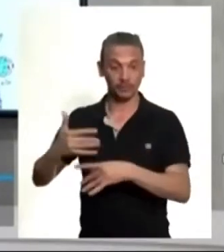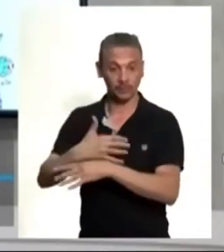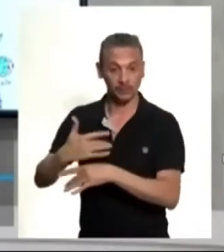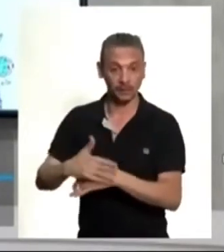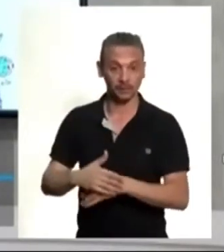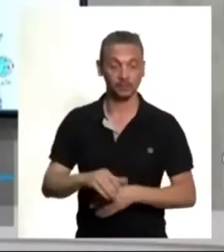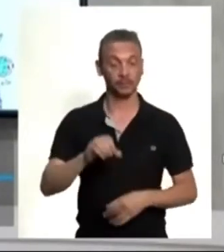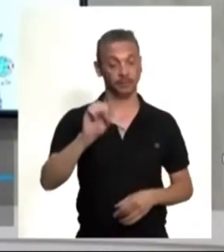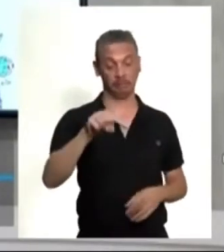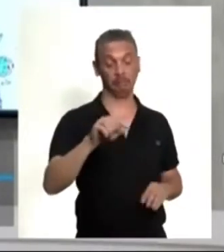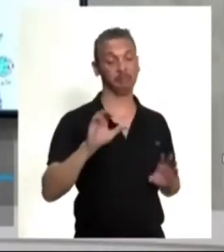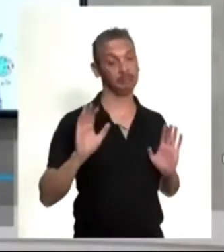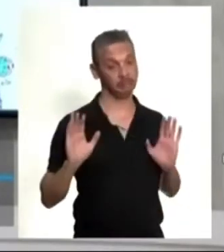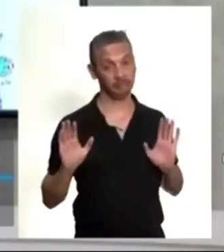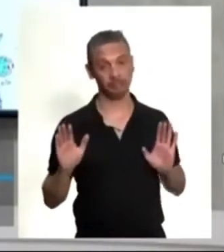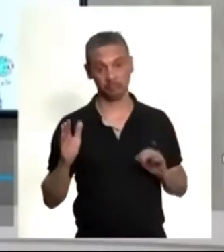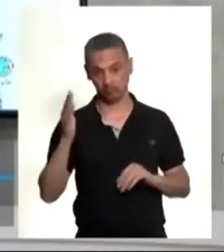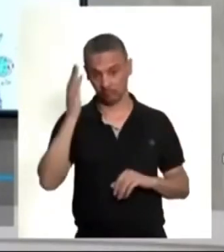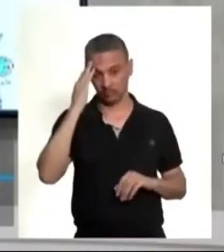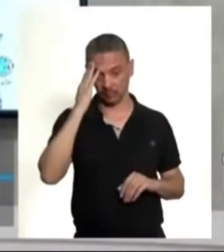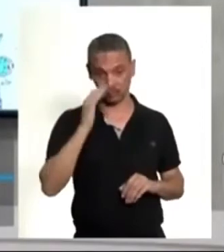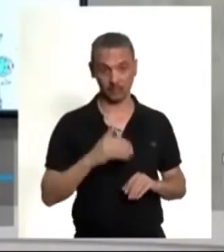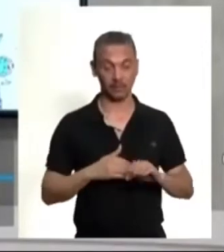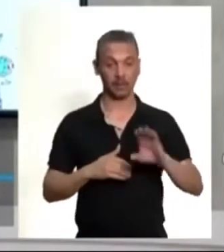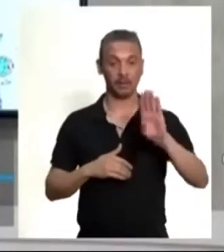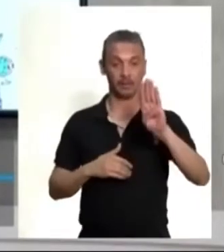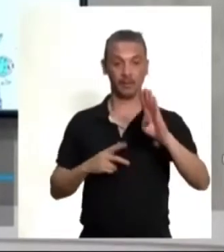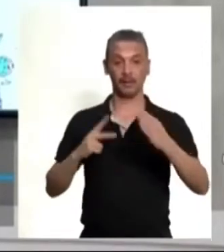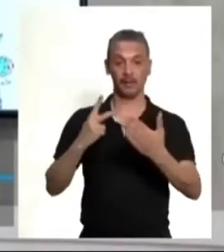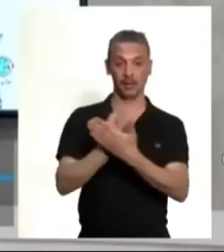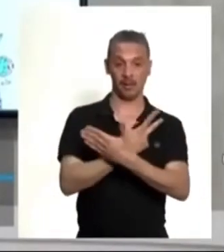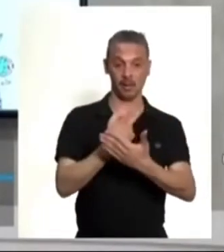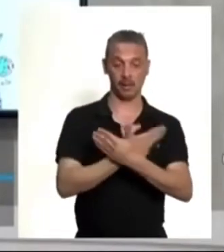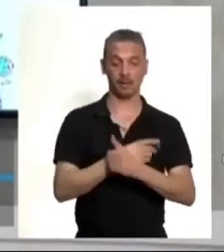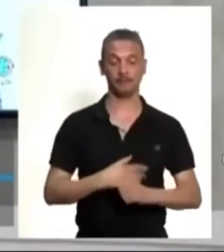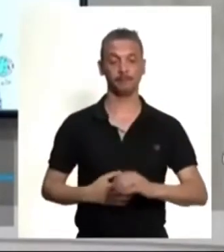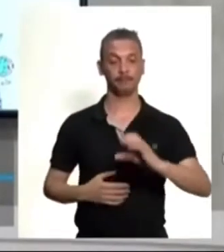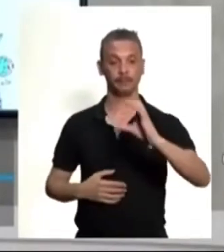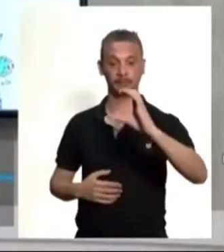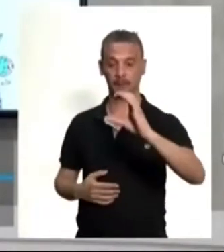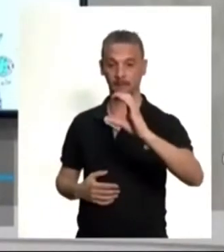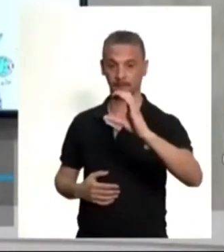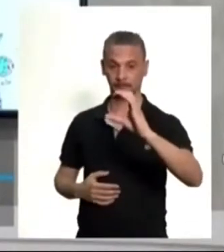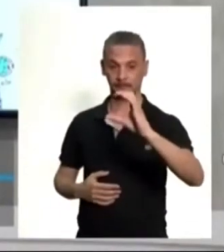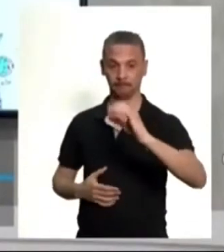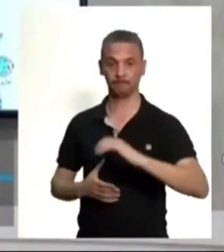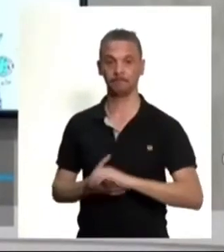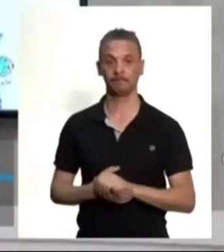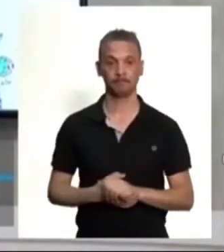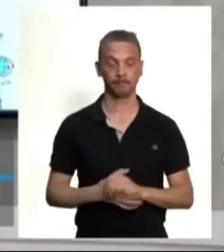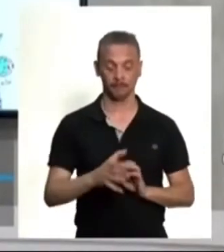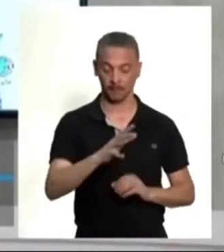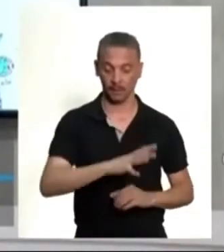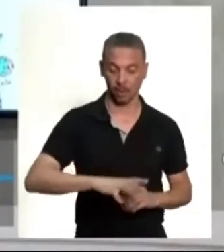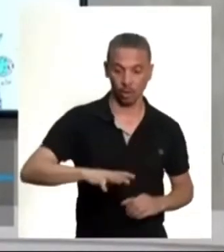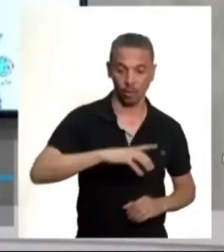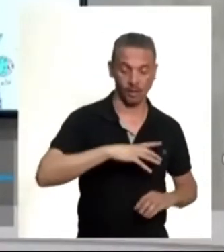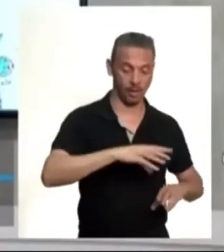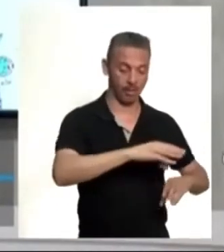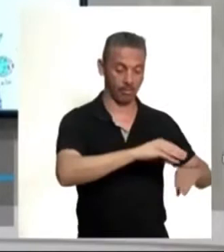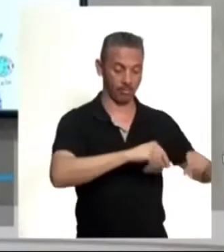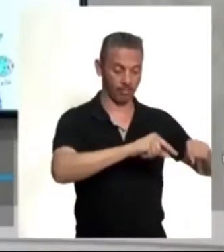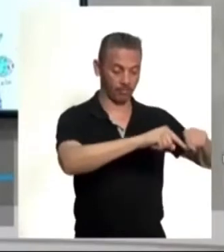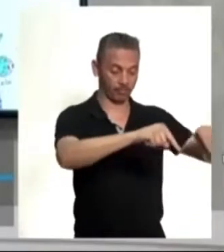trabalhador rural, isso estaria certo. Nesse caso, está incoerente. Letra C. A concentração de terras nas mãos